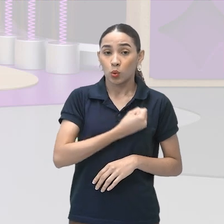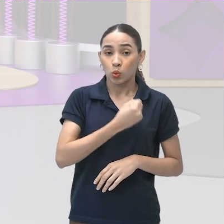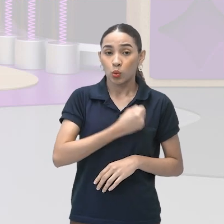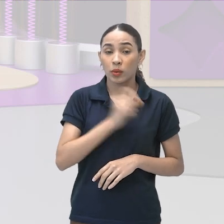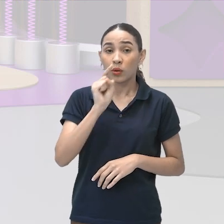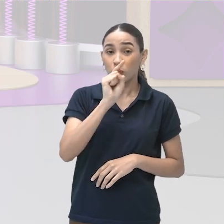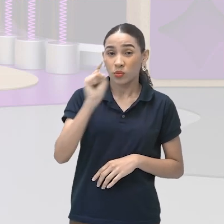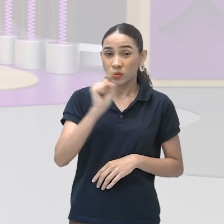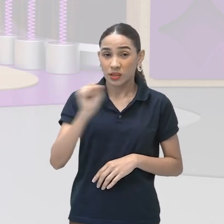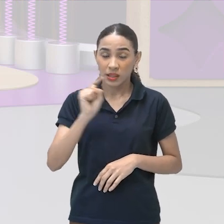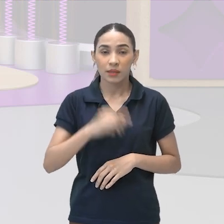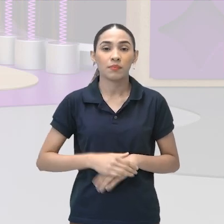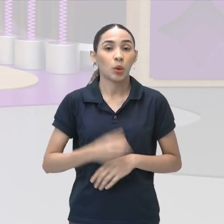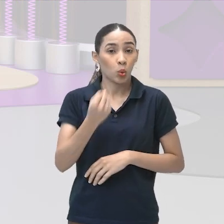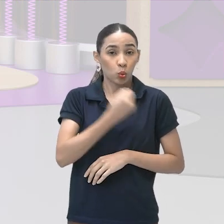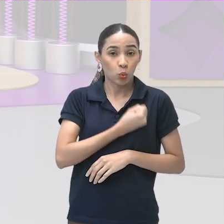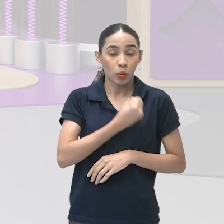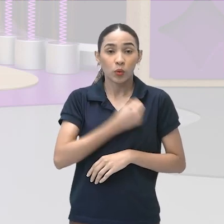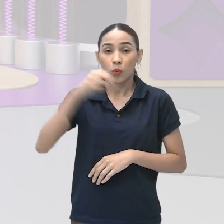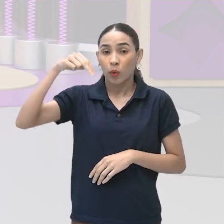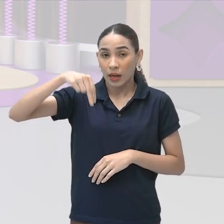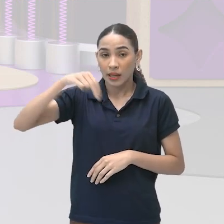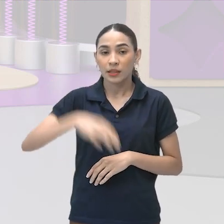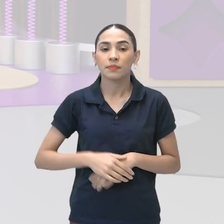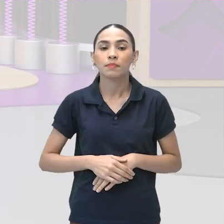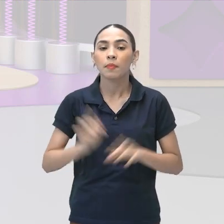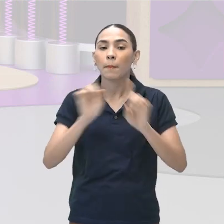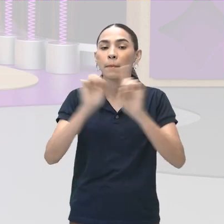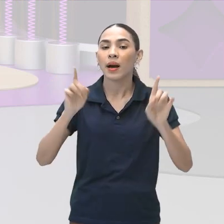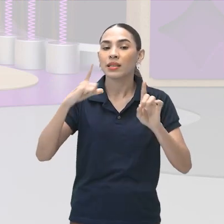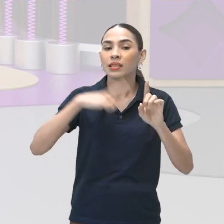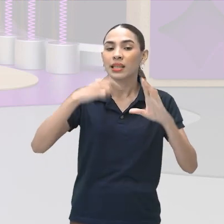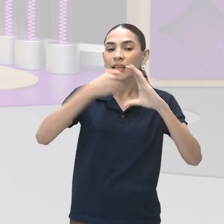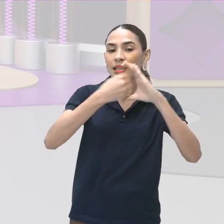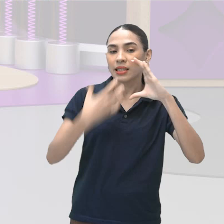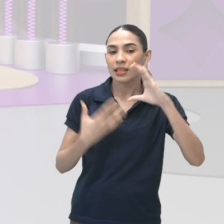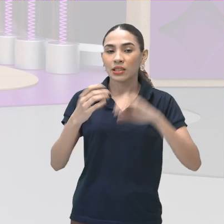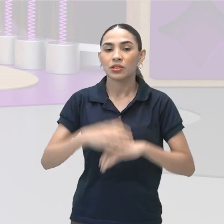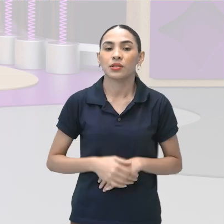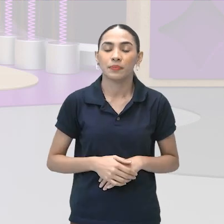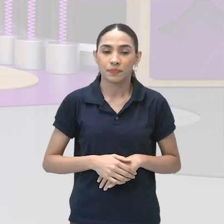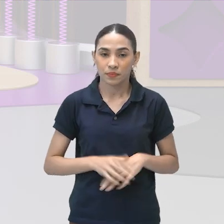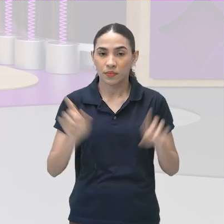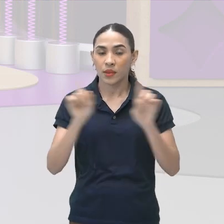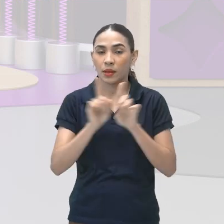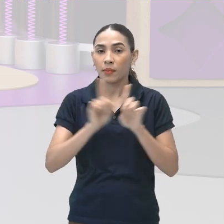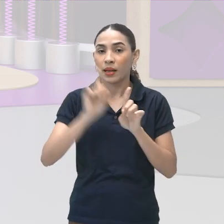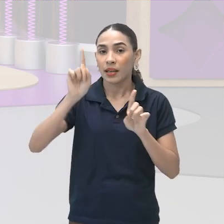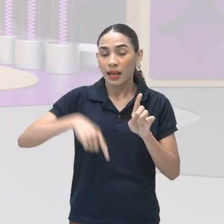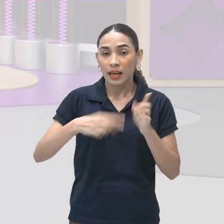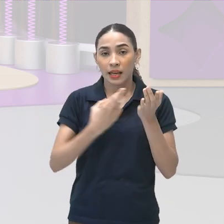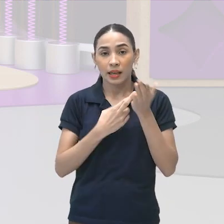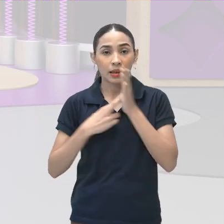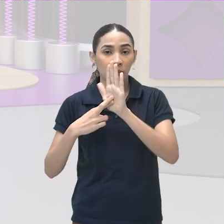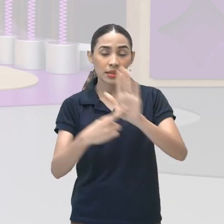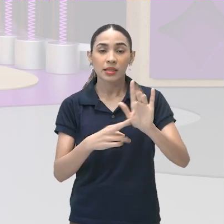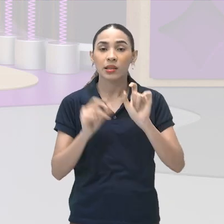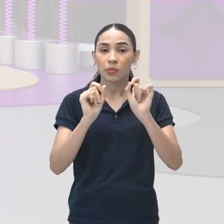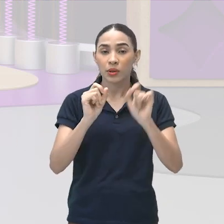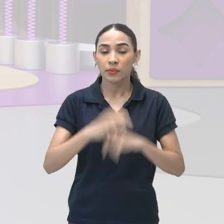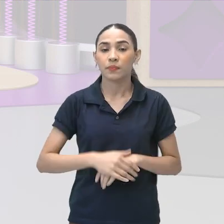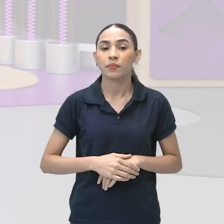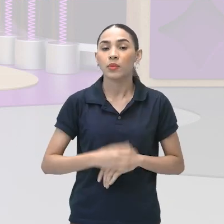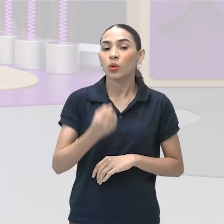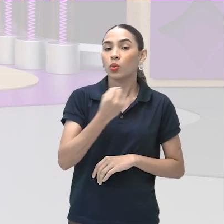inteiros, por números naturais, porém ele tem uma característica. Ele também representa